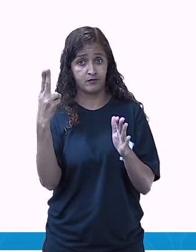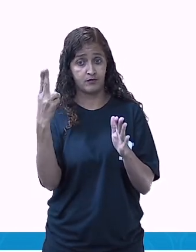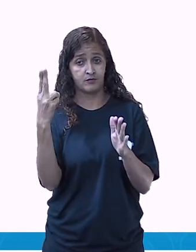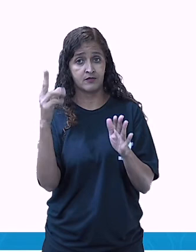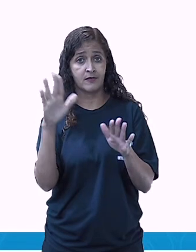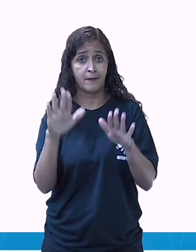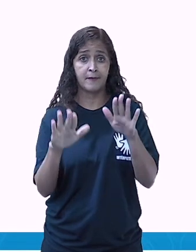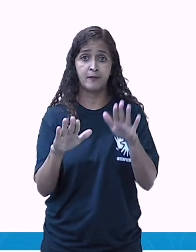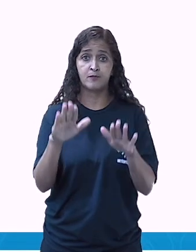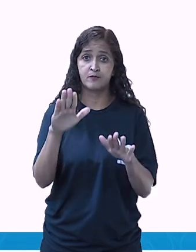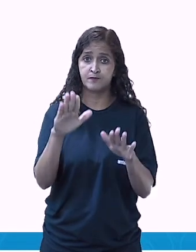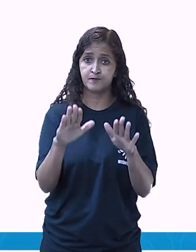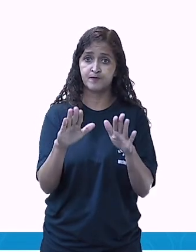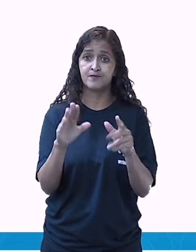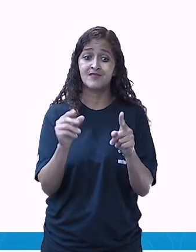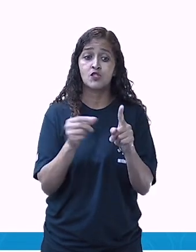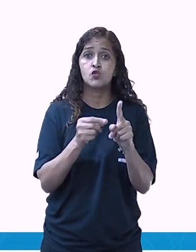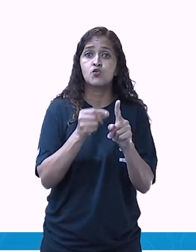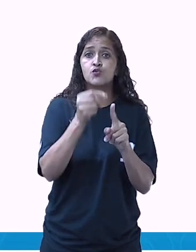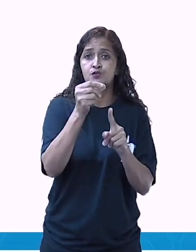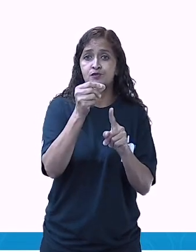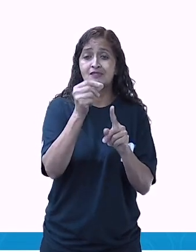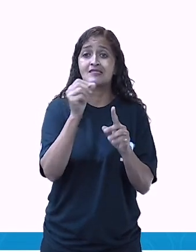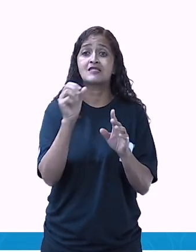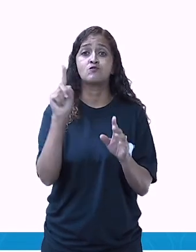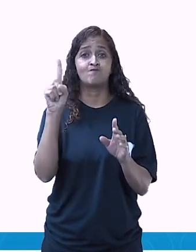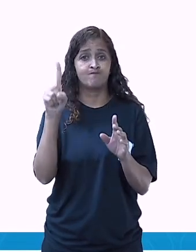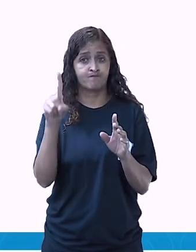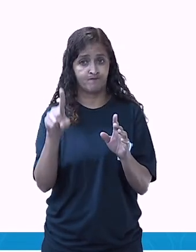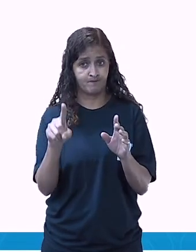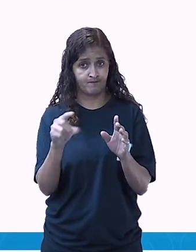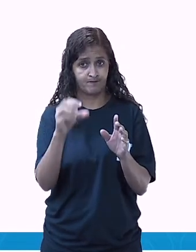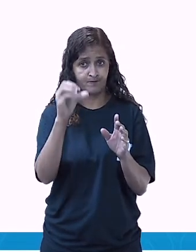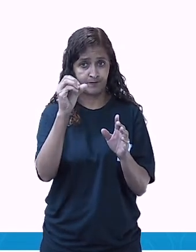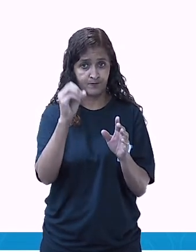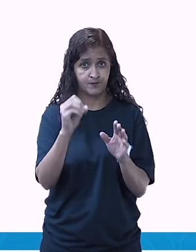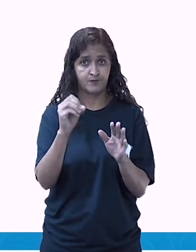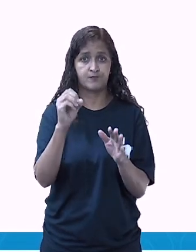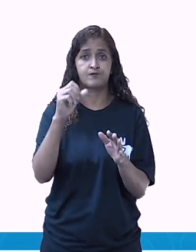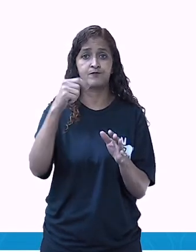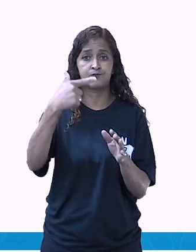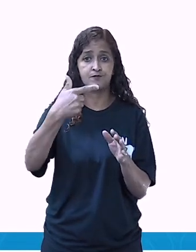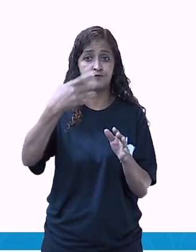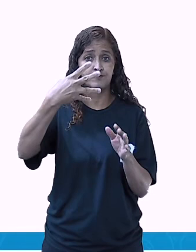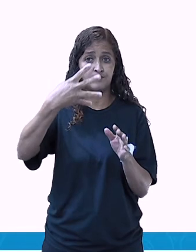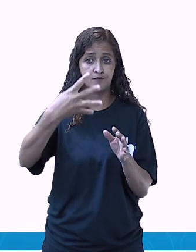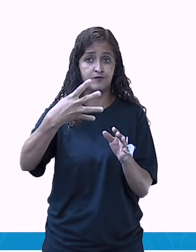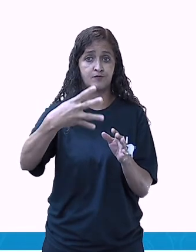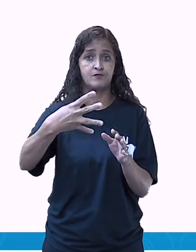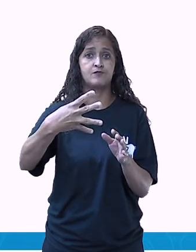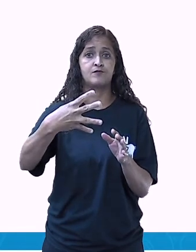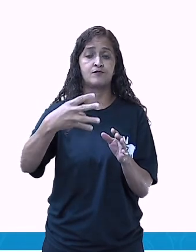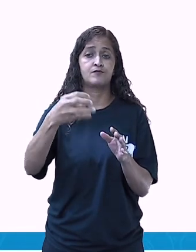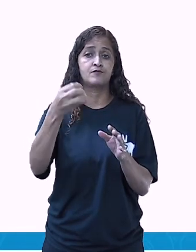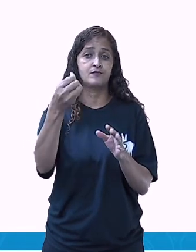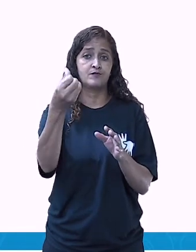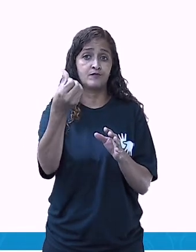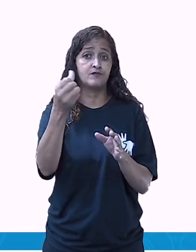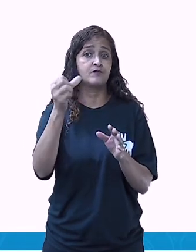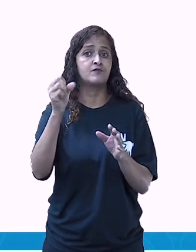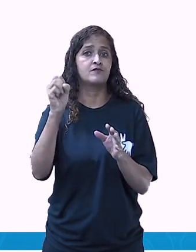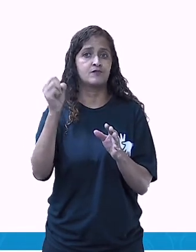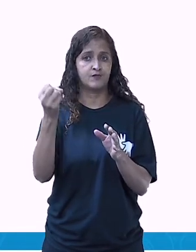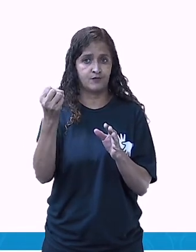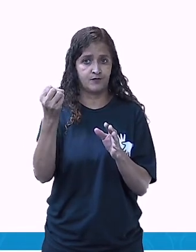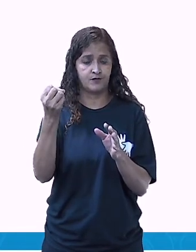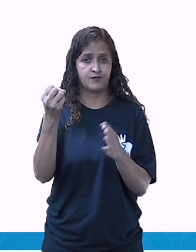seja, que as unidades são 0, 2, 4,